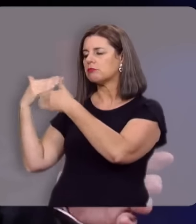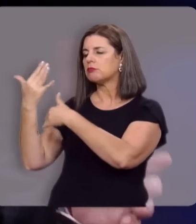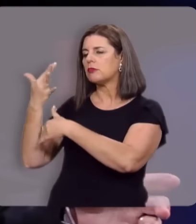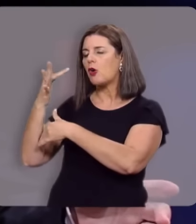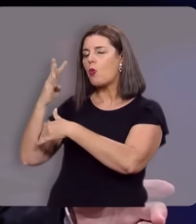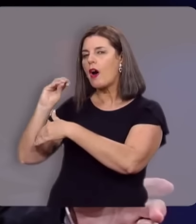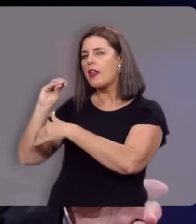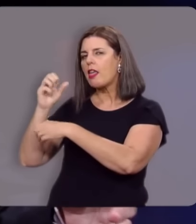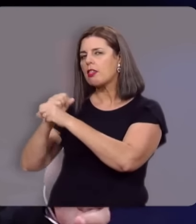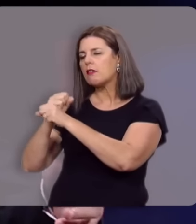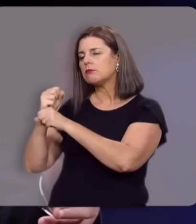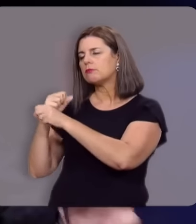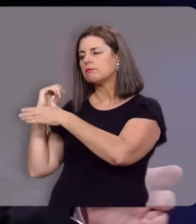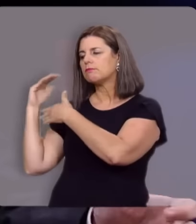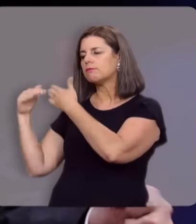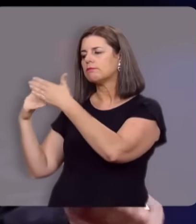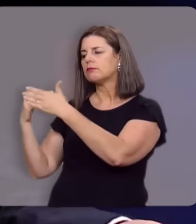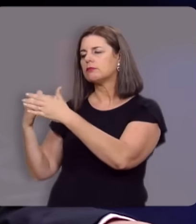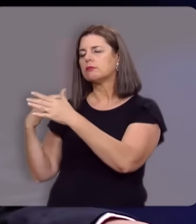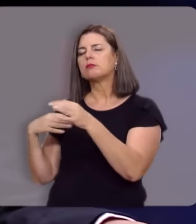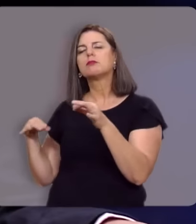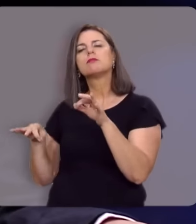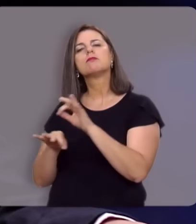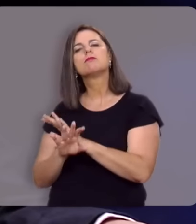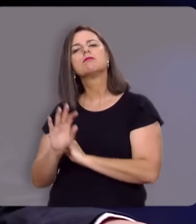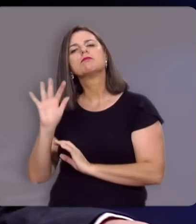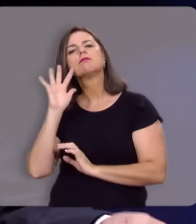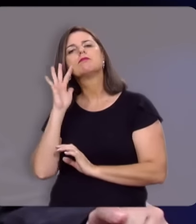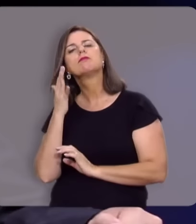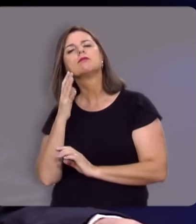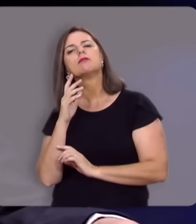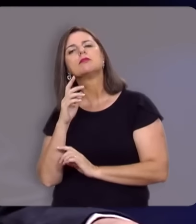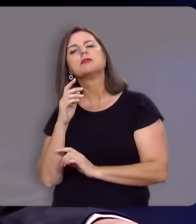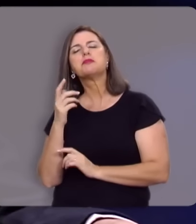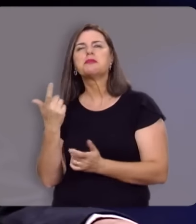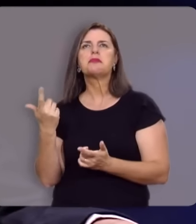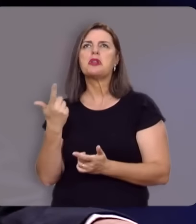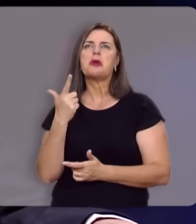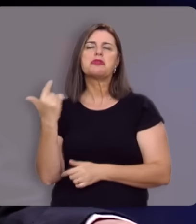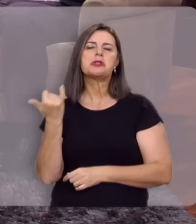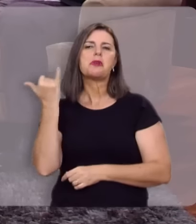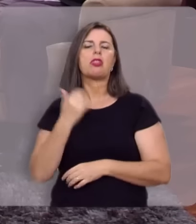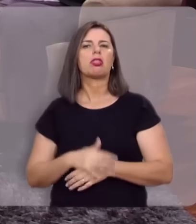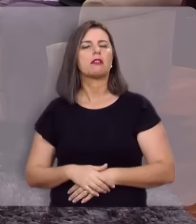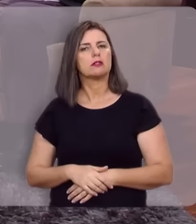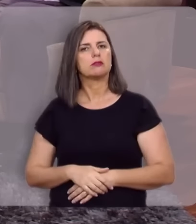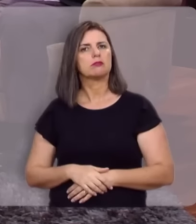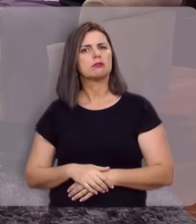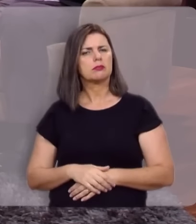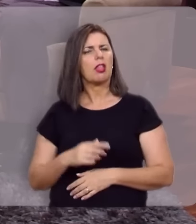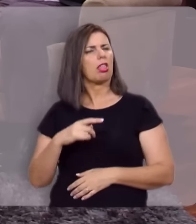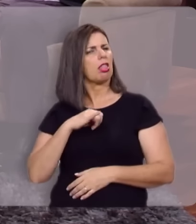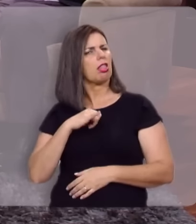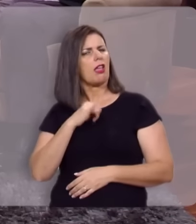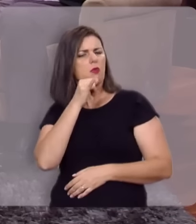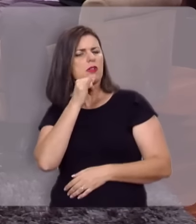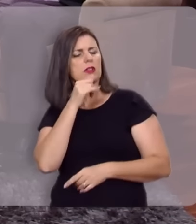de décadas, e chega à conclusão de que não tinha valido a pena. Mas a gente tem um